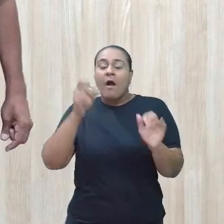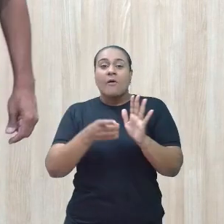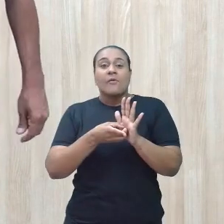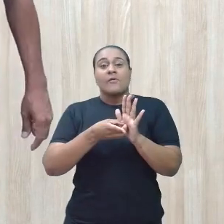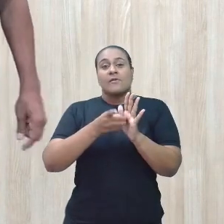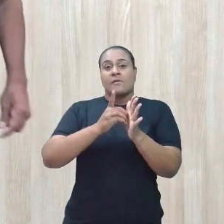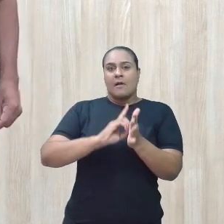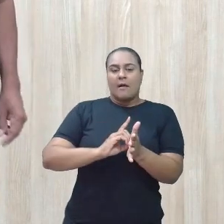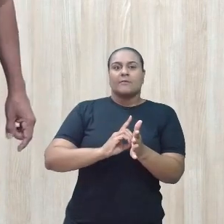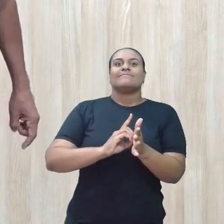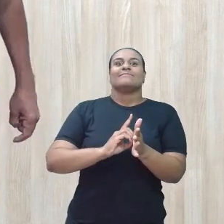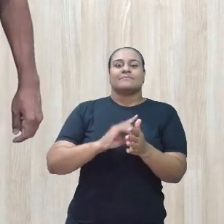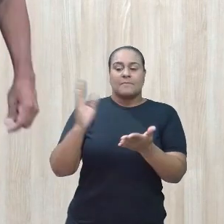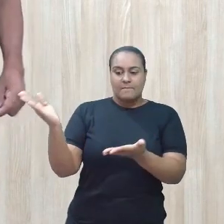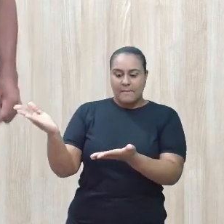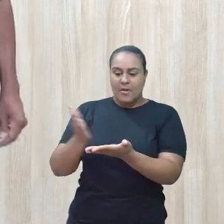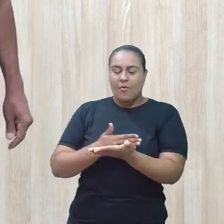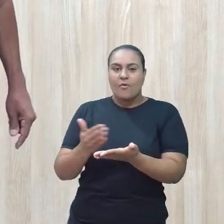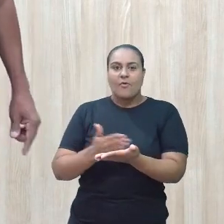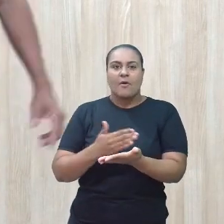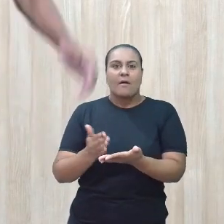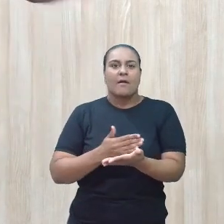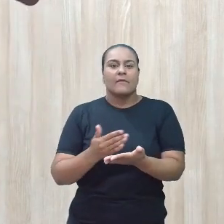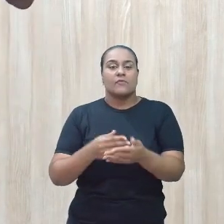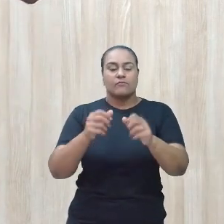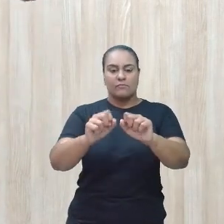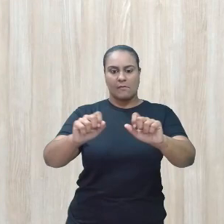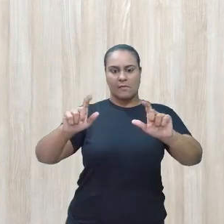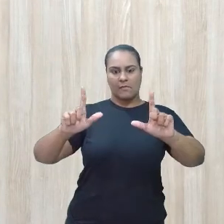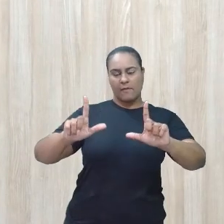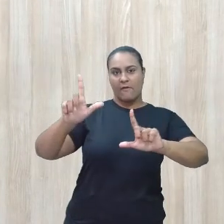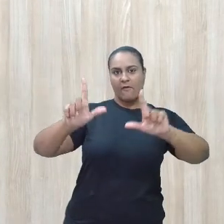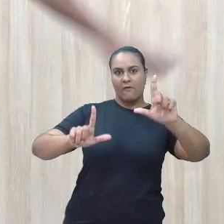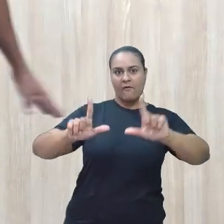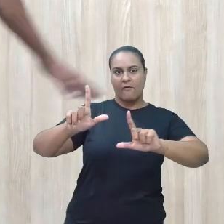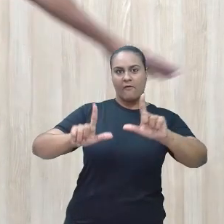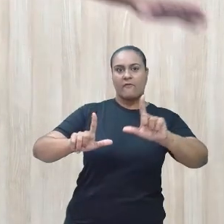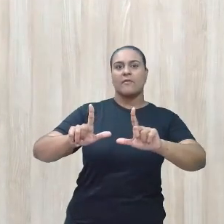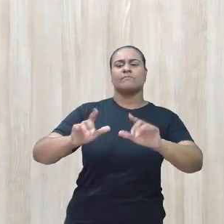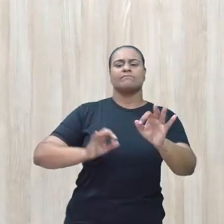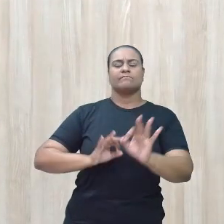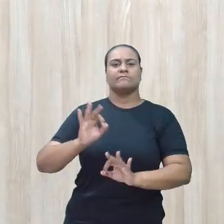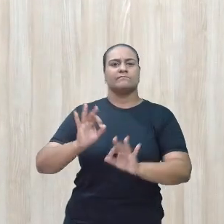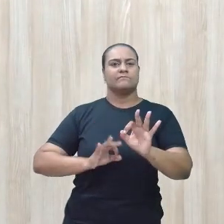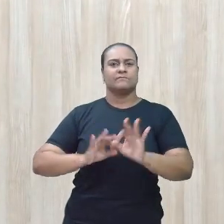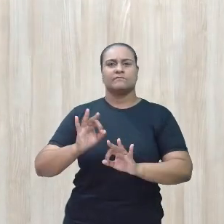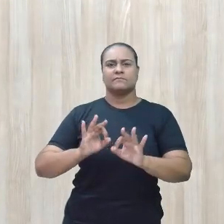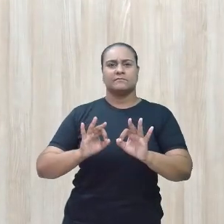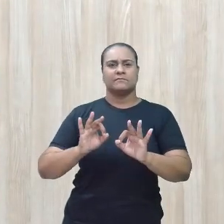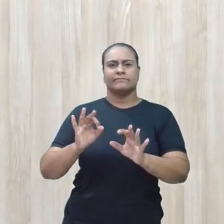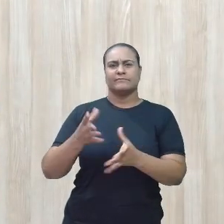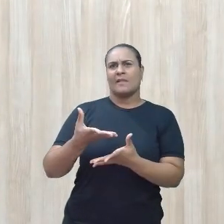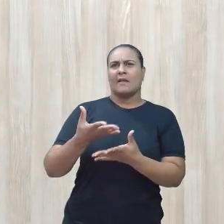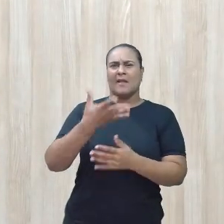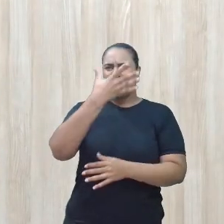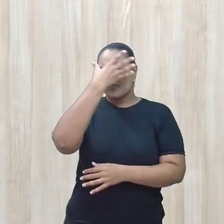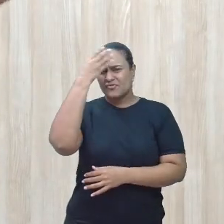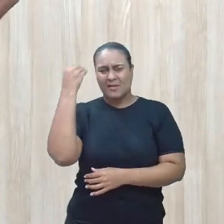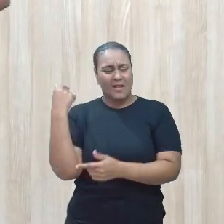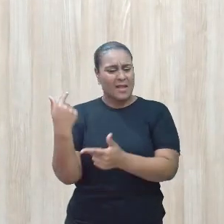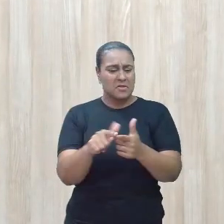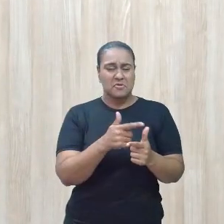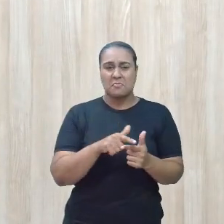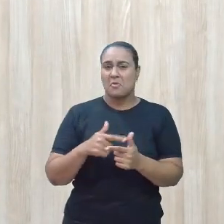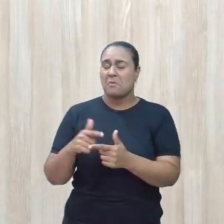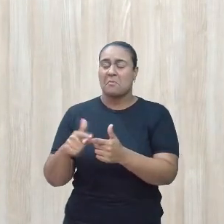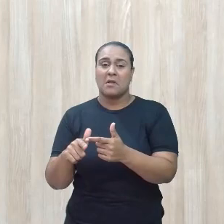caderno, ligou a TV, se preparou. Então, cara, esquece as dificuldades. Tira da tua cabeça tudo que o pessoal diz, não vai dar